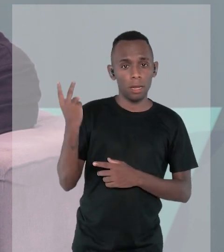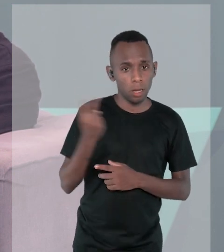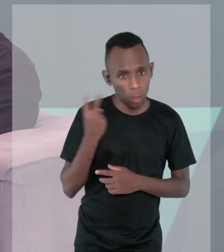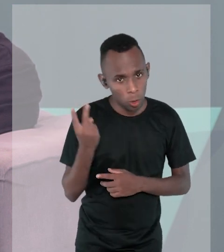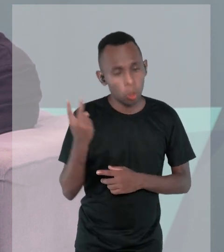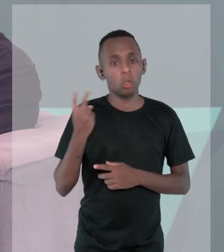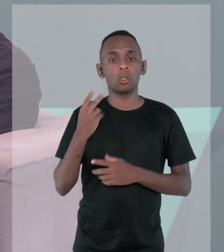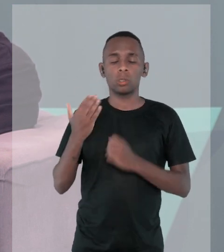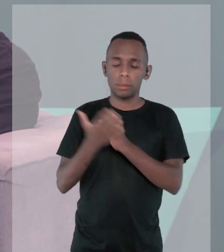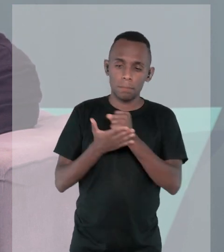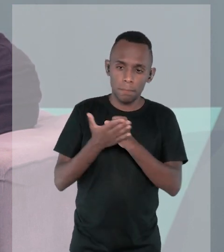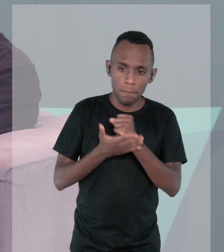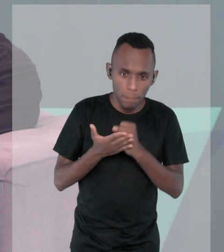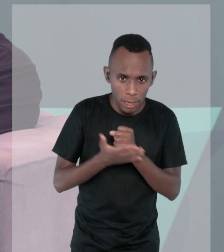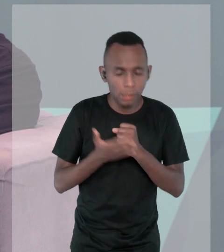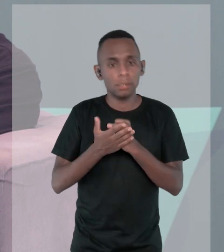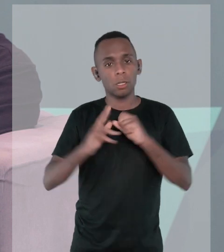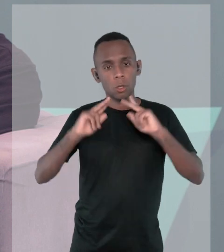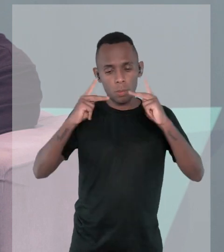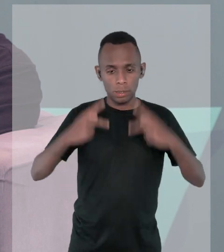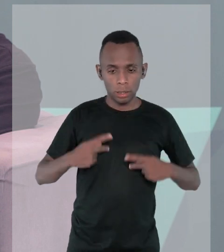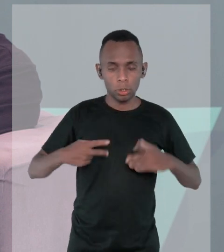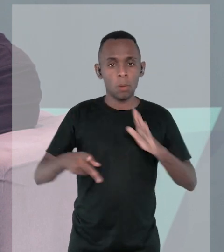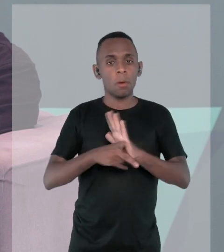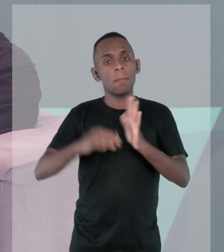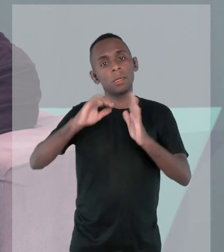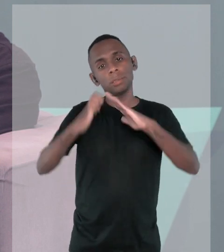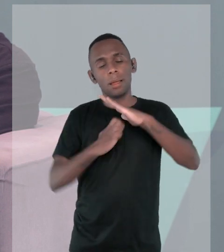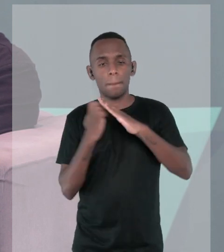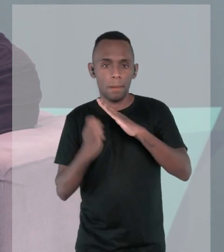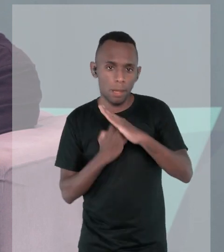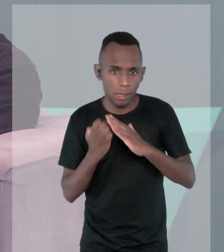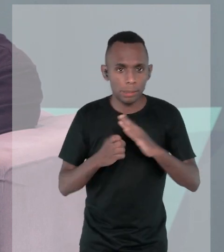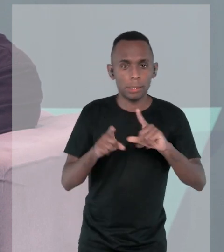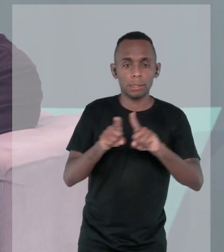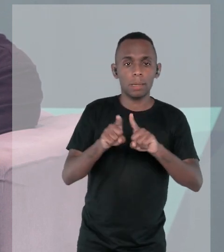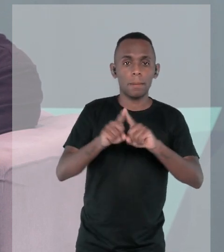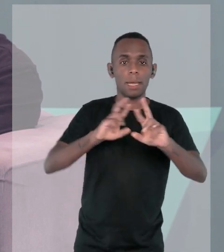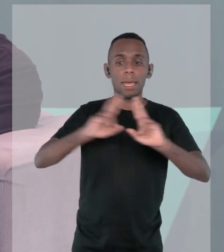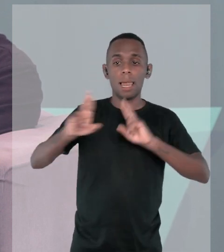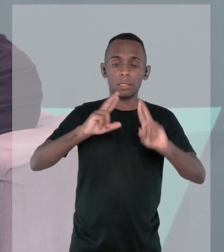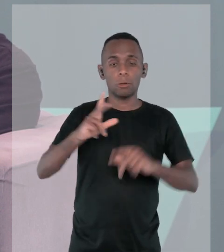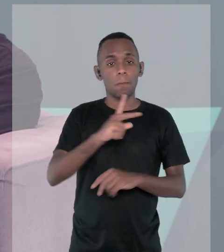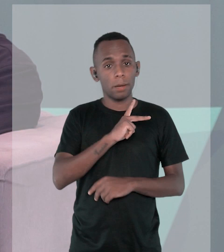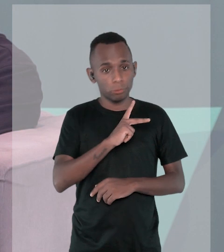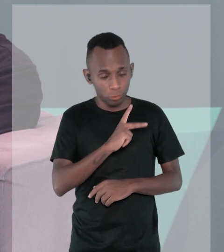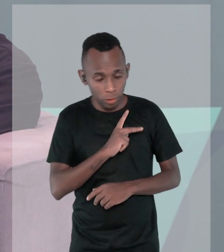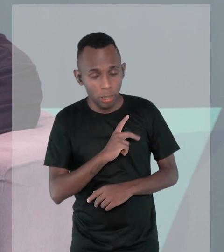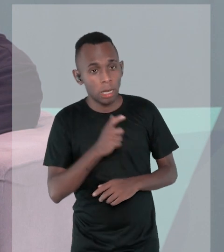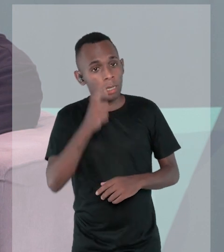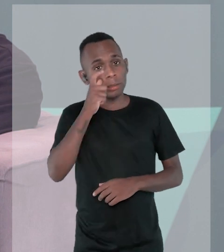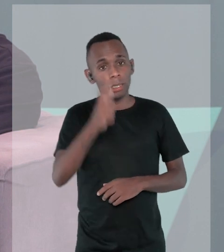em princípios, na humanização da empresa, nas relações pessoais, no